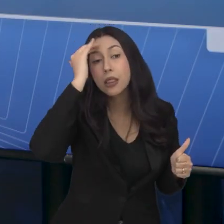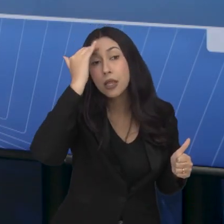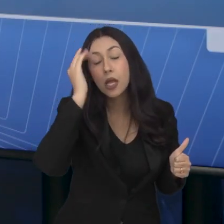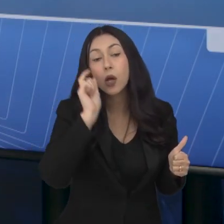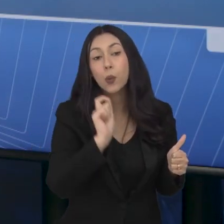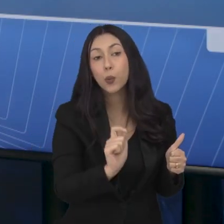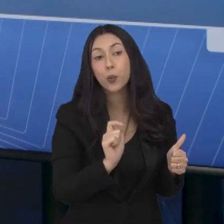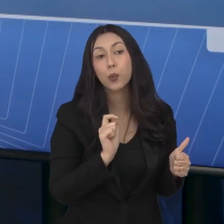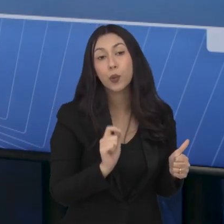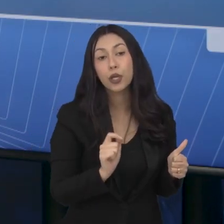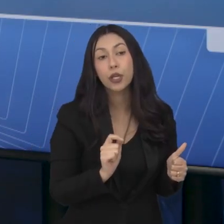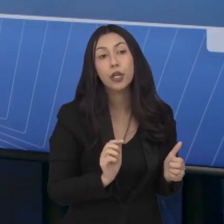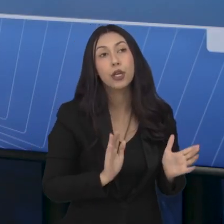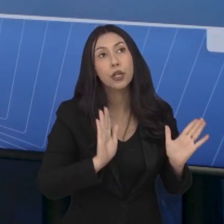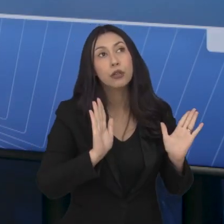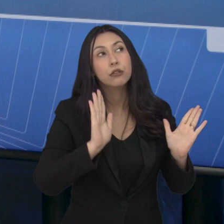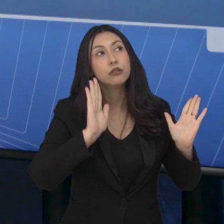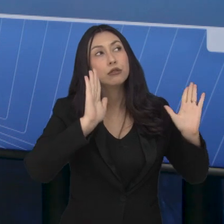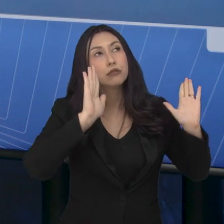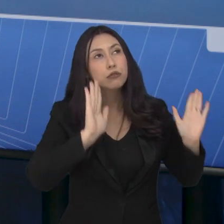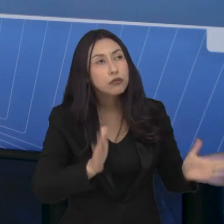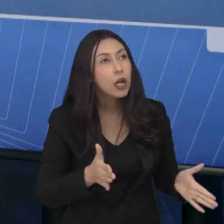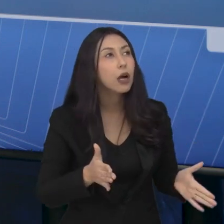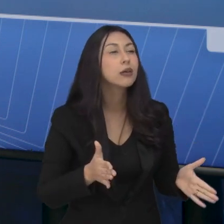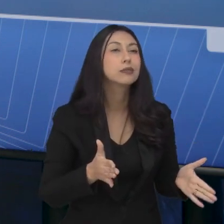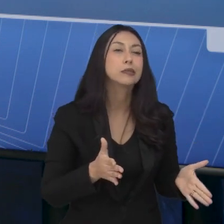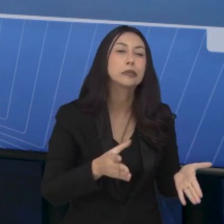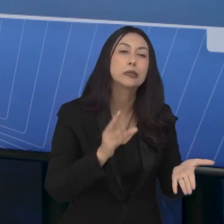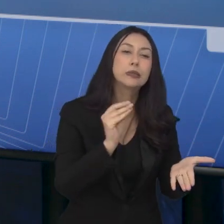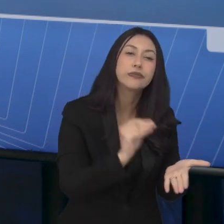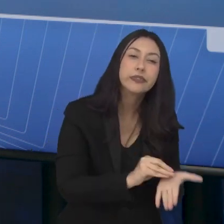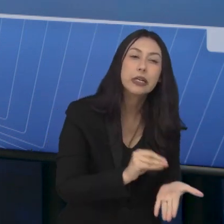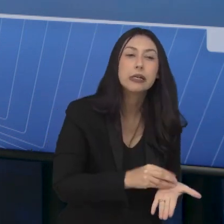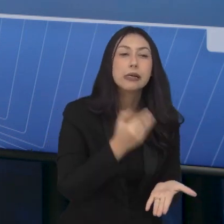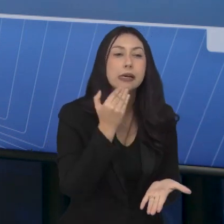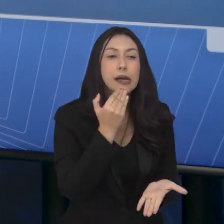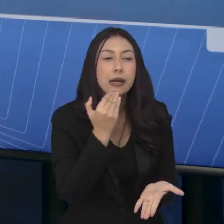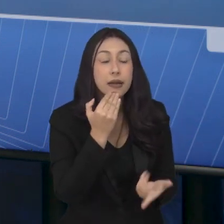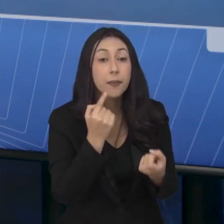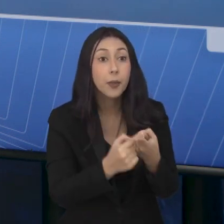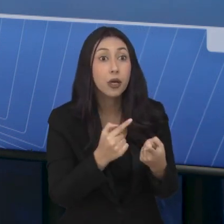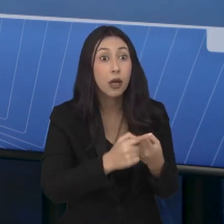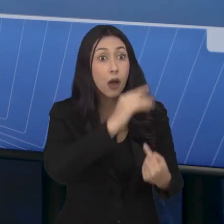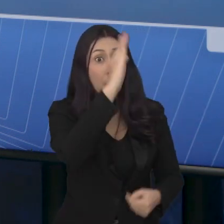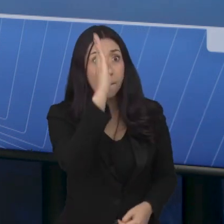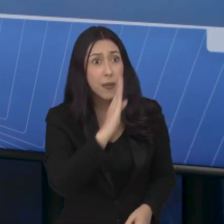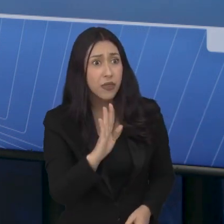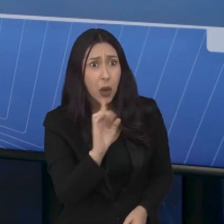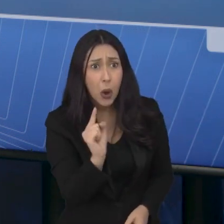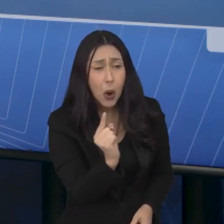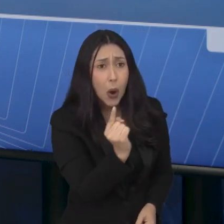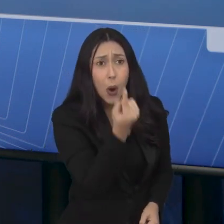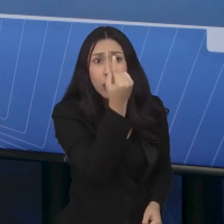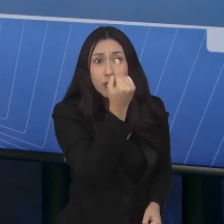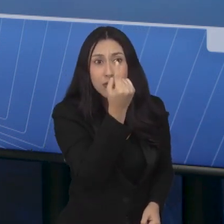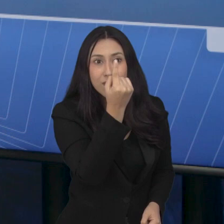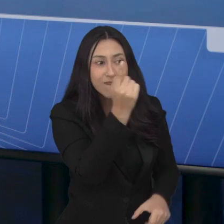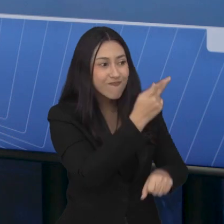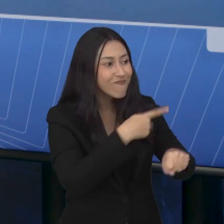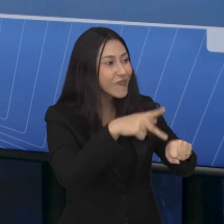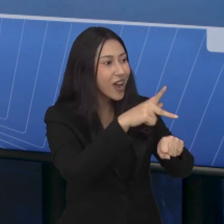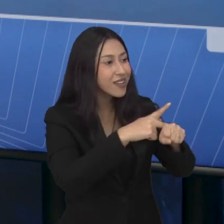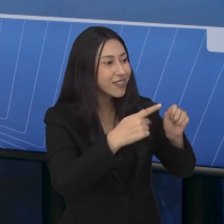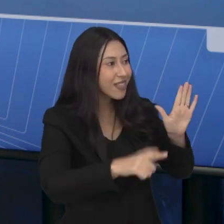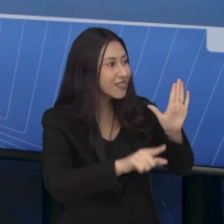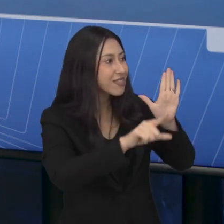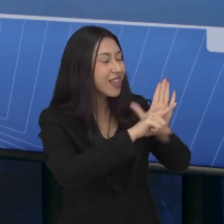que já existe aí algo defasado, porque o Brasil foi o último país do Ocidente, né, a sancionar essa lei.